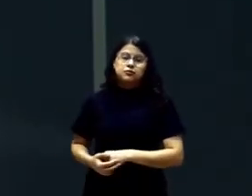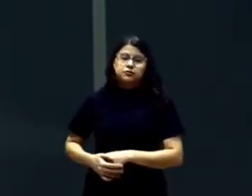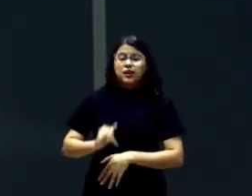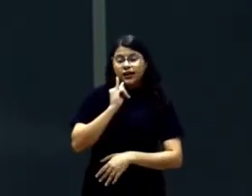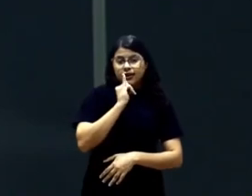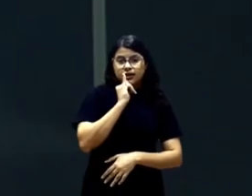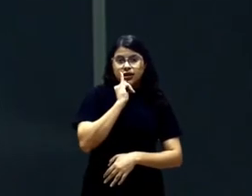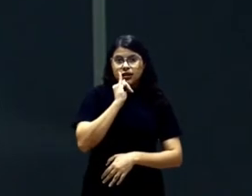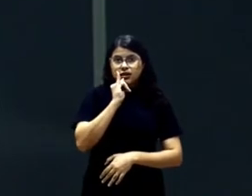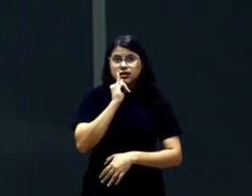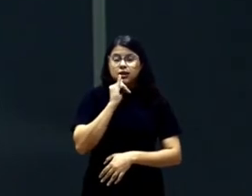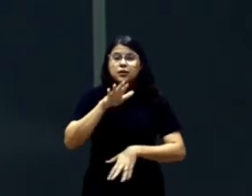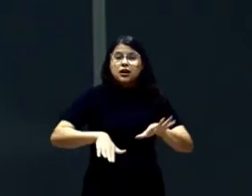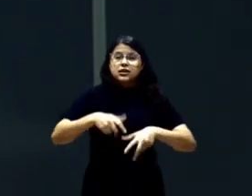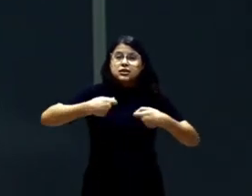para receber algo novo de Deus.